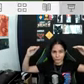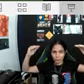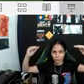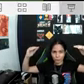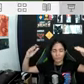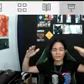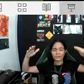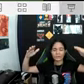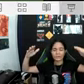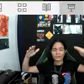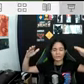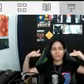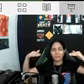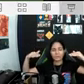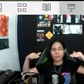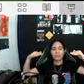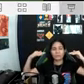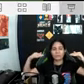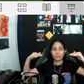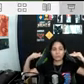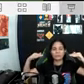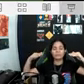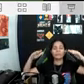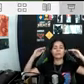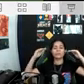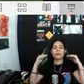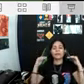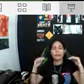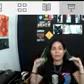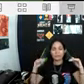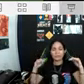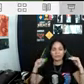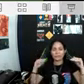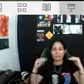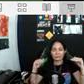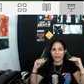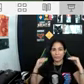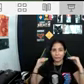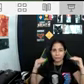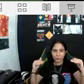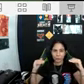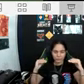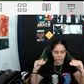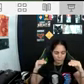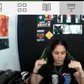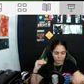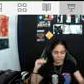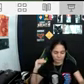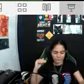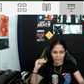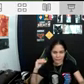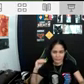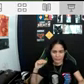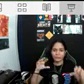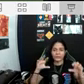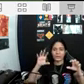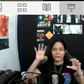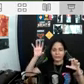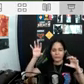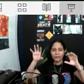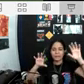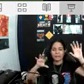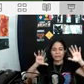nos 2 grupos, alunos medianos nos 2 grupos e alunos mais fracos nos 2 grupos, tá?